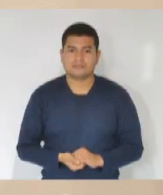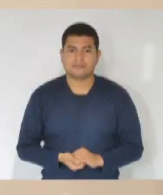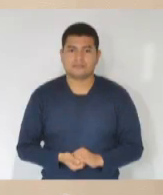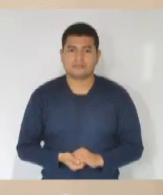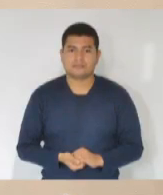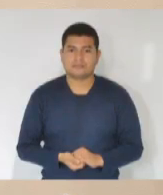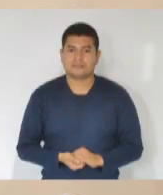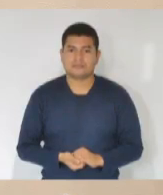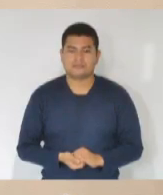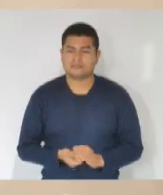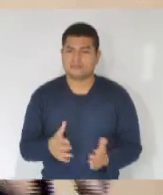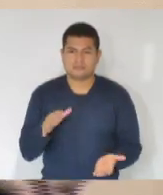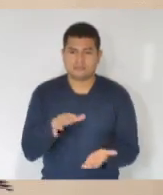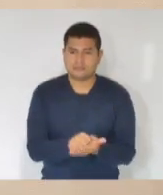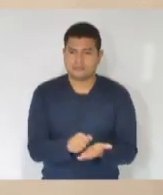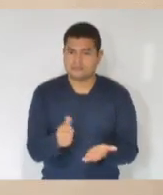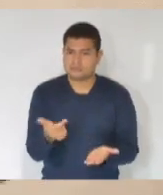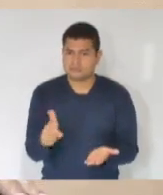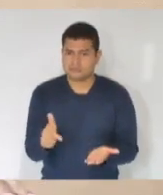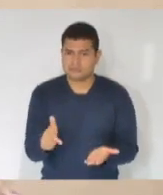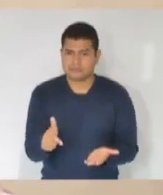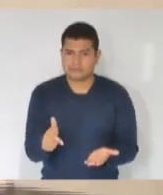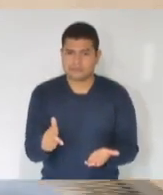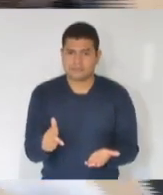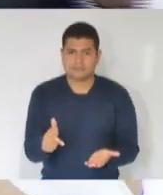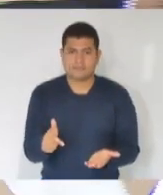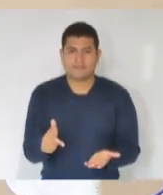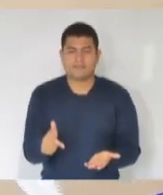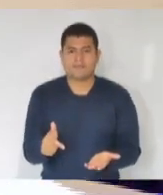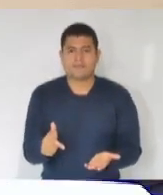Não há também oradores inscritos.